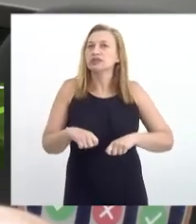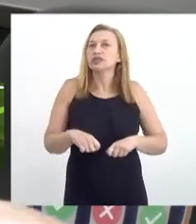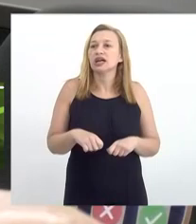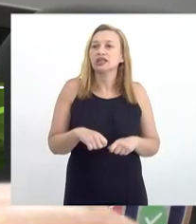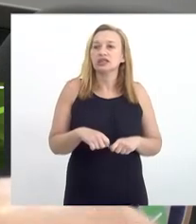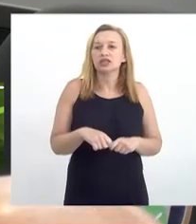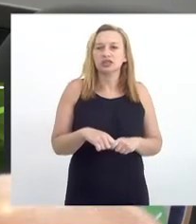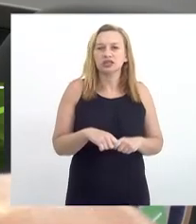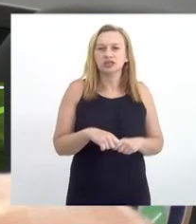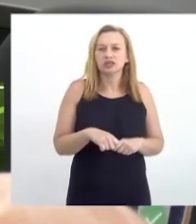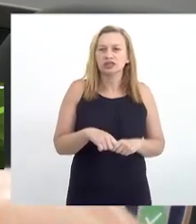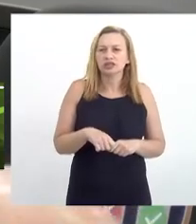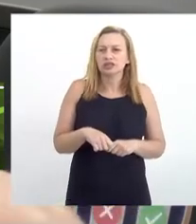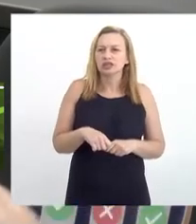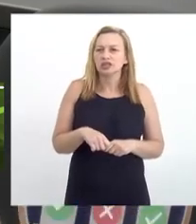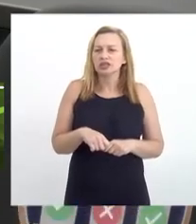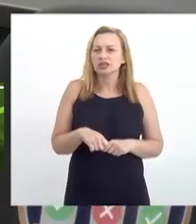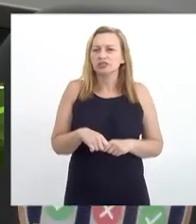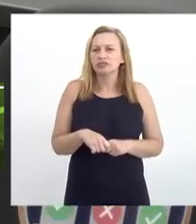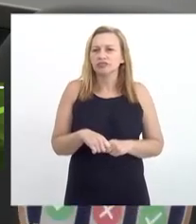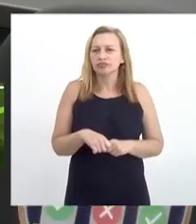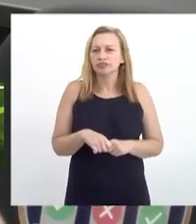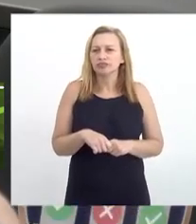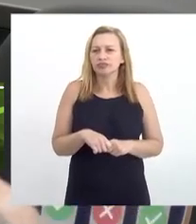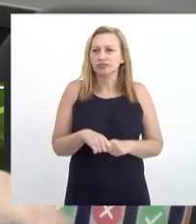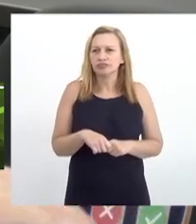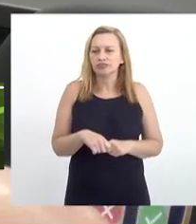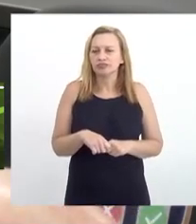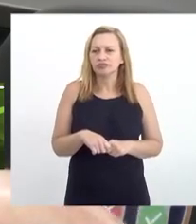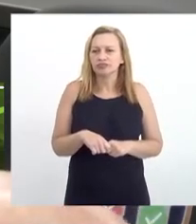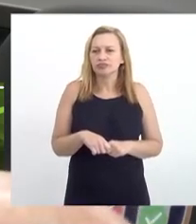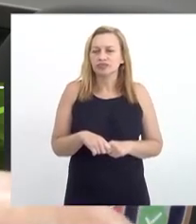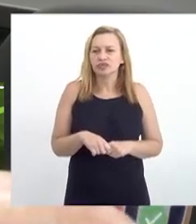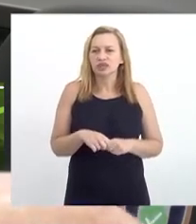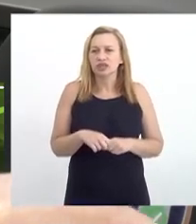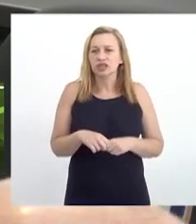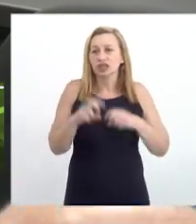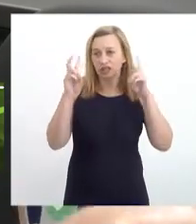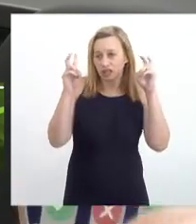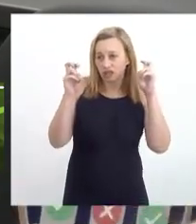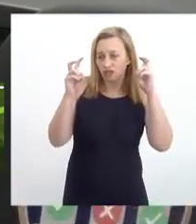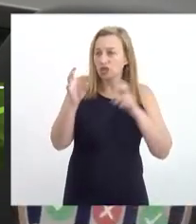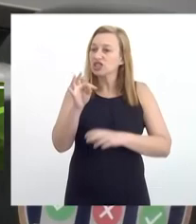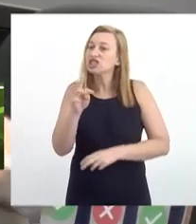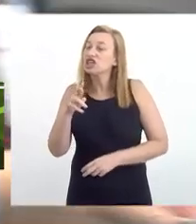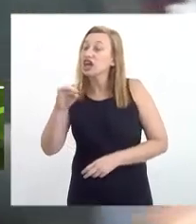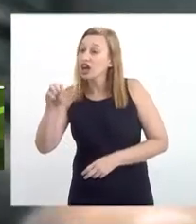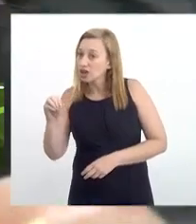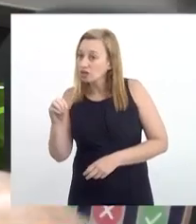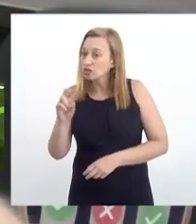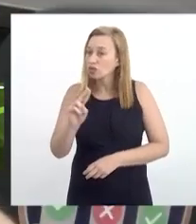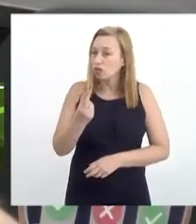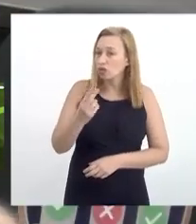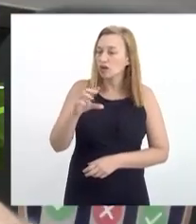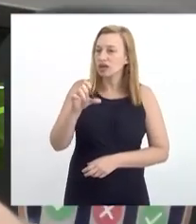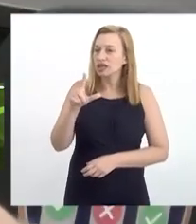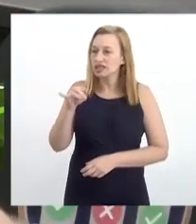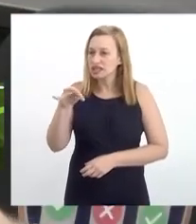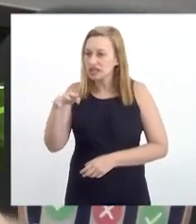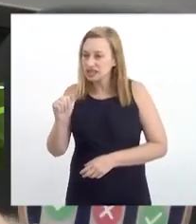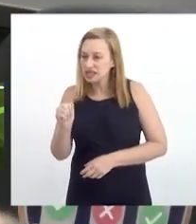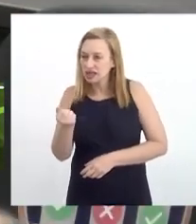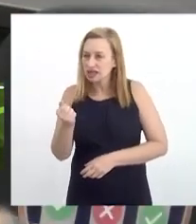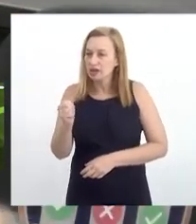que não esteja estabelecido essa questão do triênio e da licença-prêmio. Obrigada, presidente.